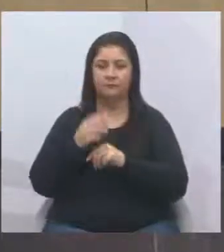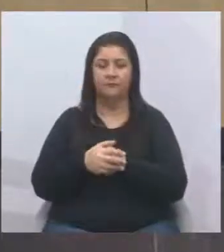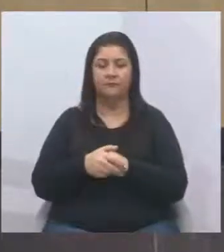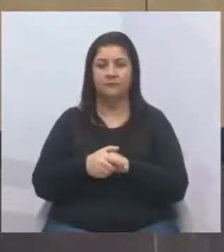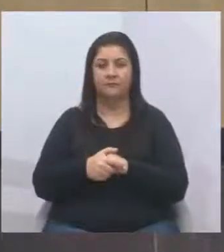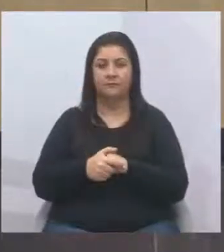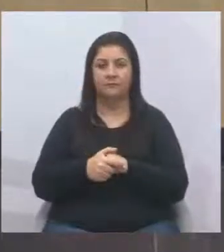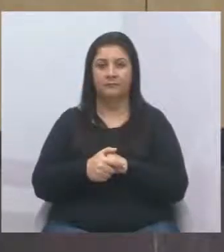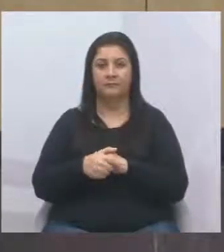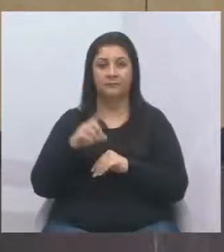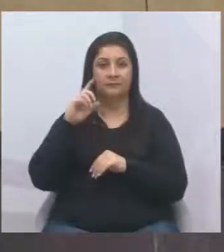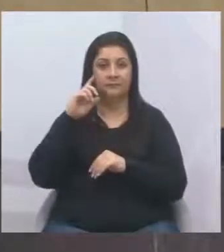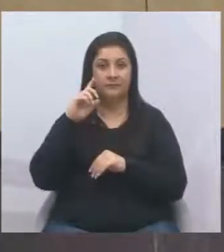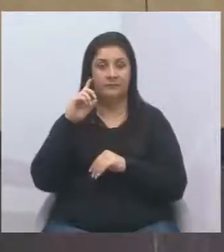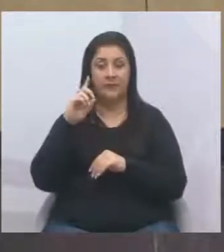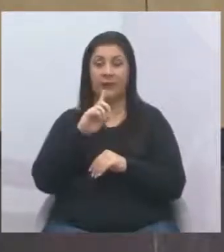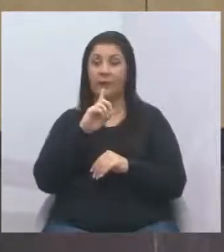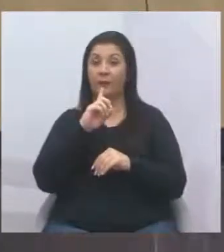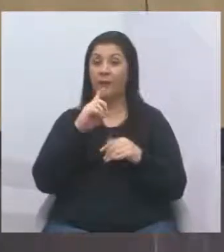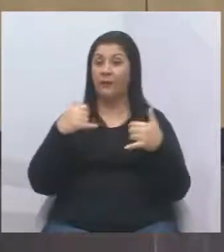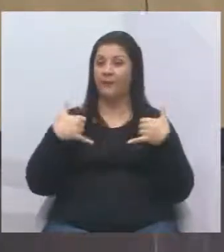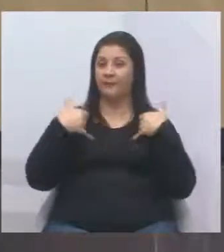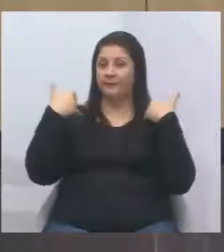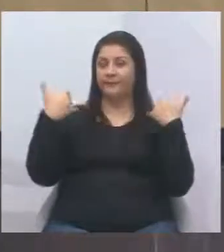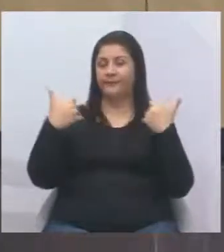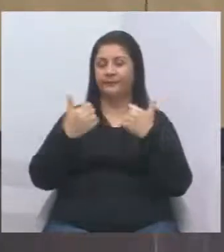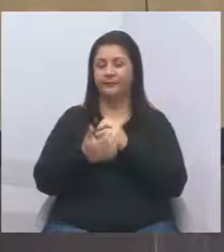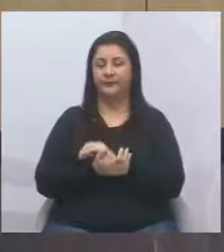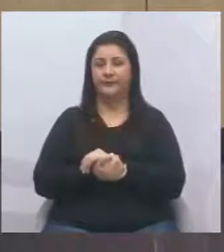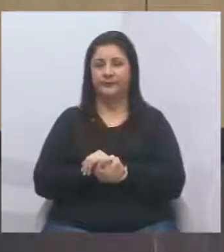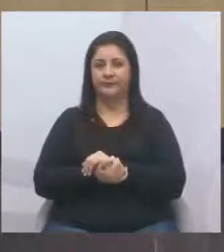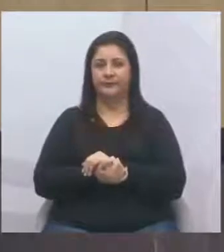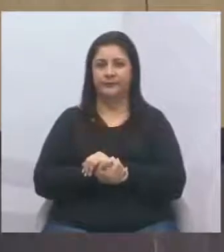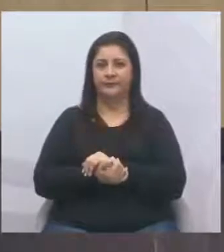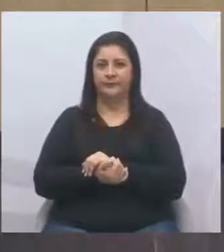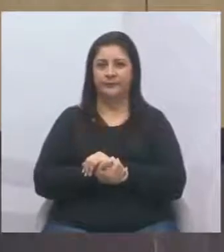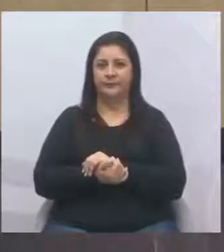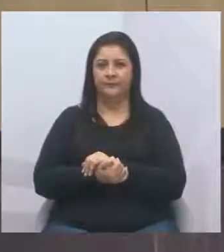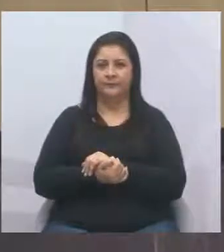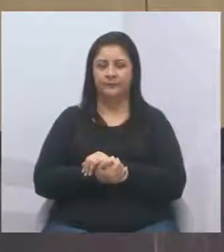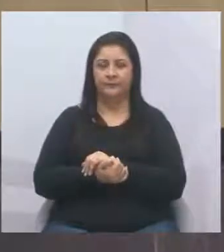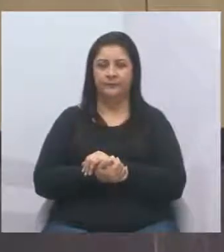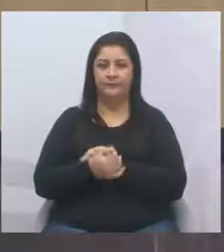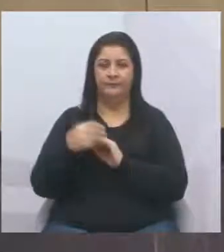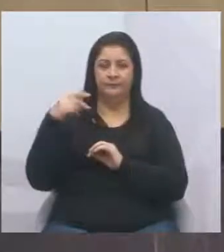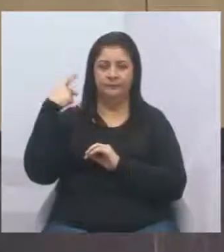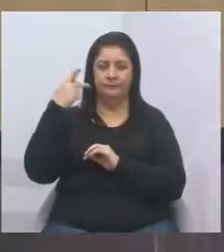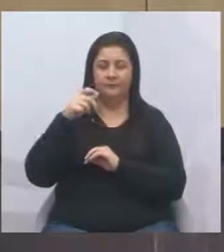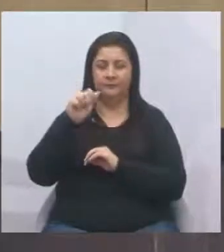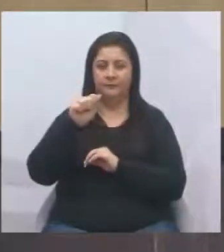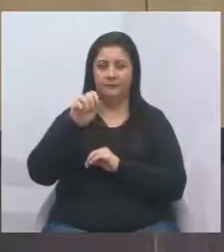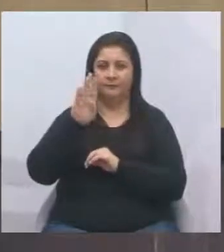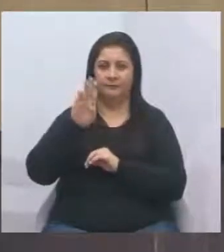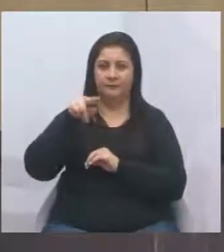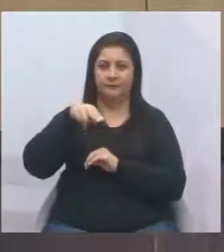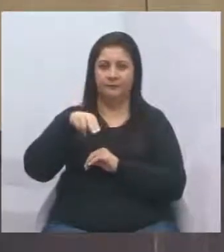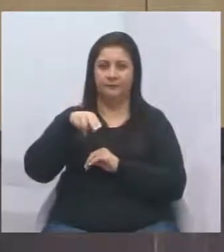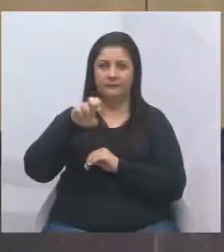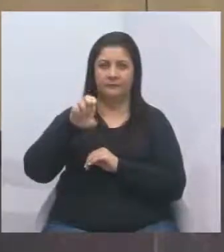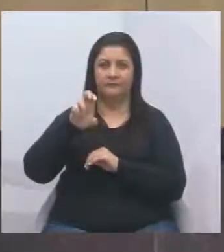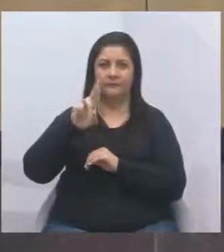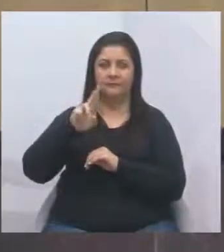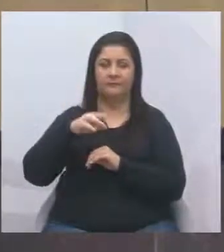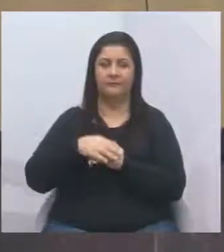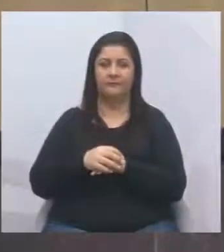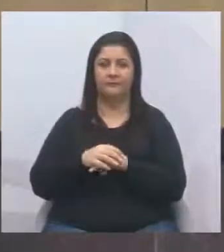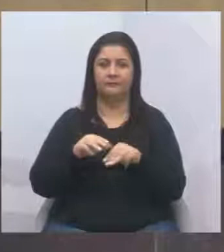Jacareí, pelo transcurso do seu aniversário, comemorado no dia 16 de agosto. Autoria, vereador Abner de Madureira.